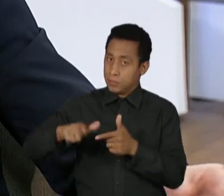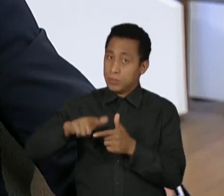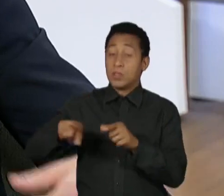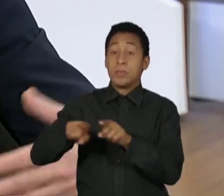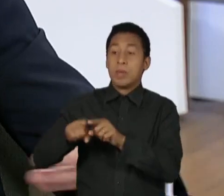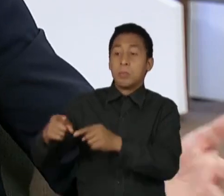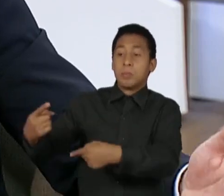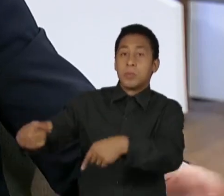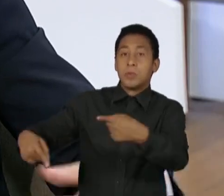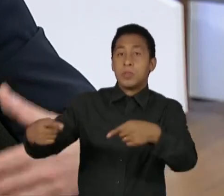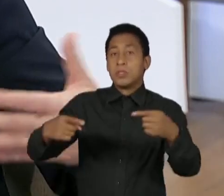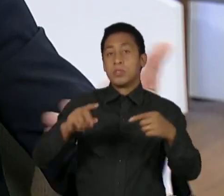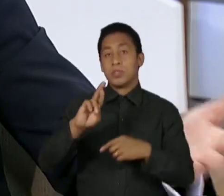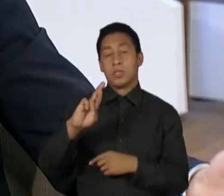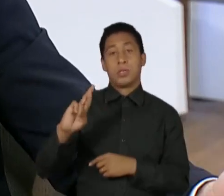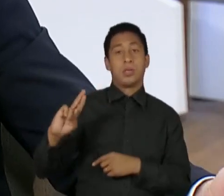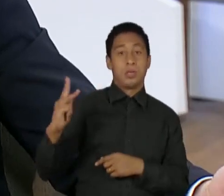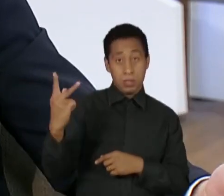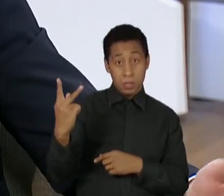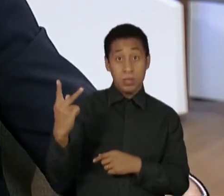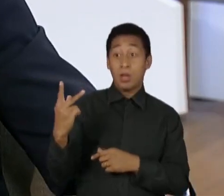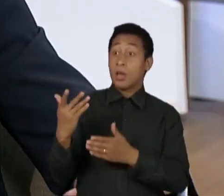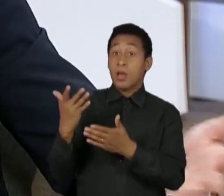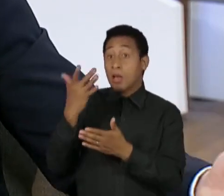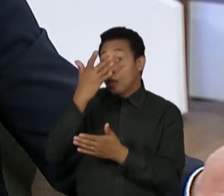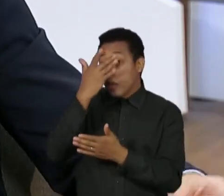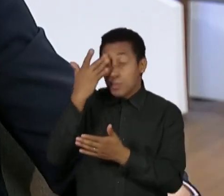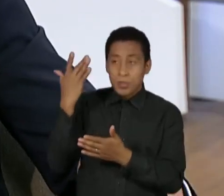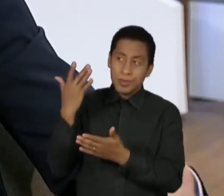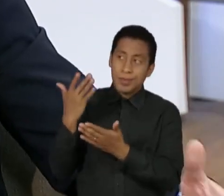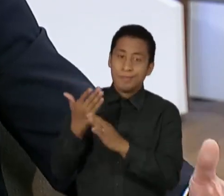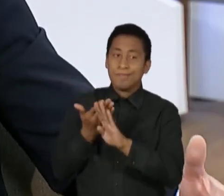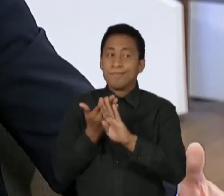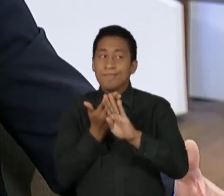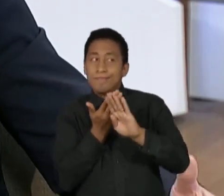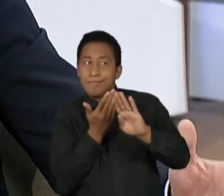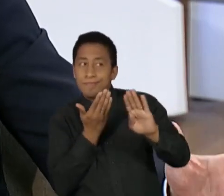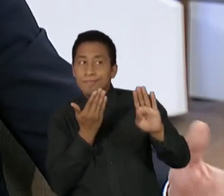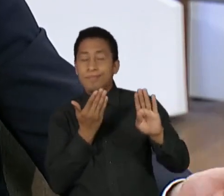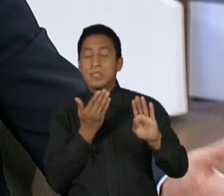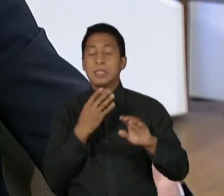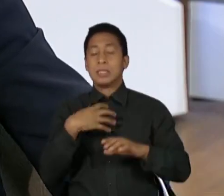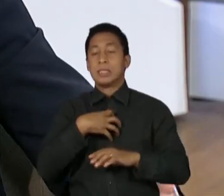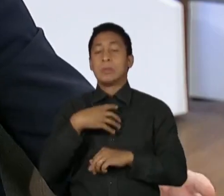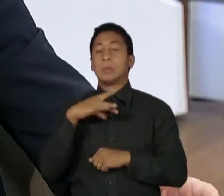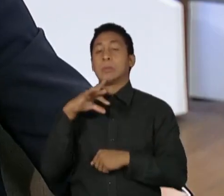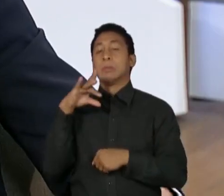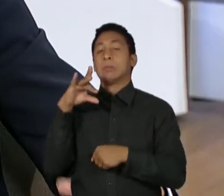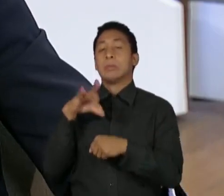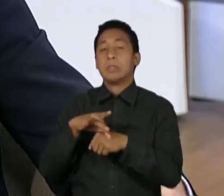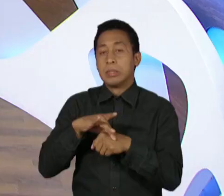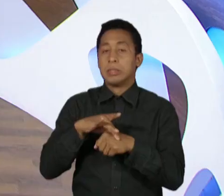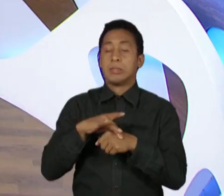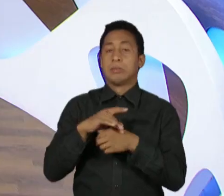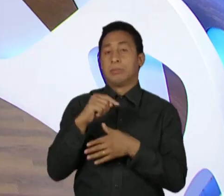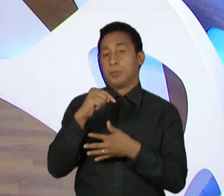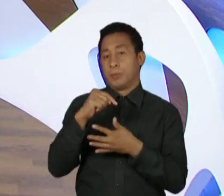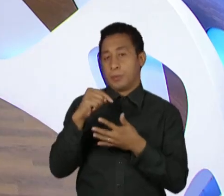humanos. As pessoas tiram licenças porque se sentem constrangidas, adoecem, enfim. E os resultados